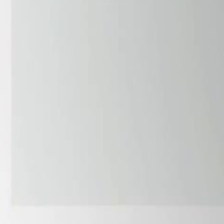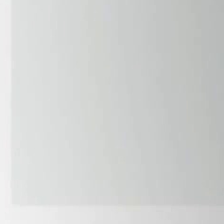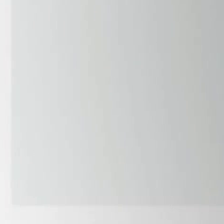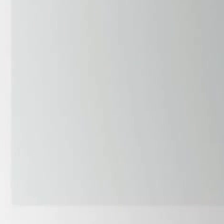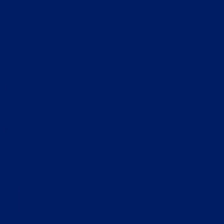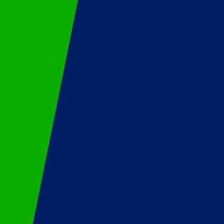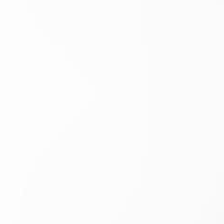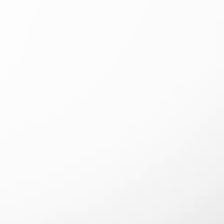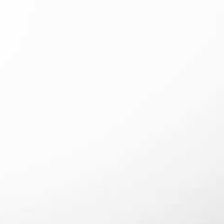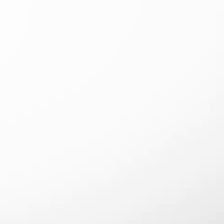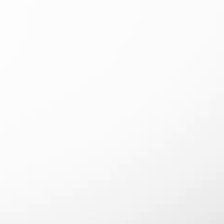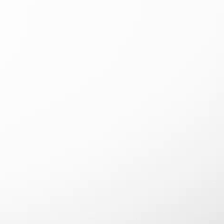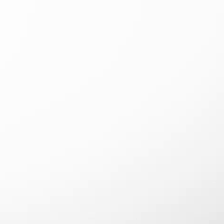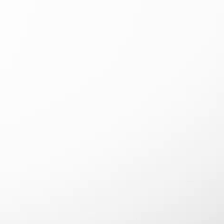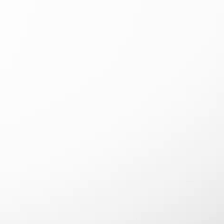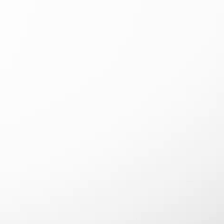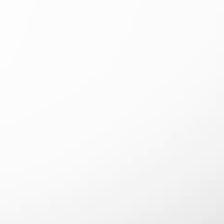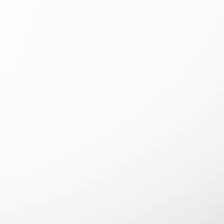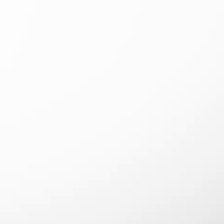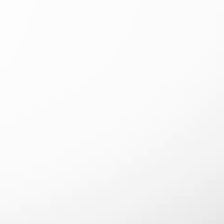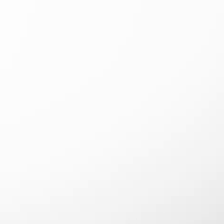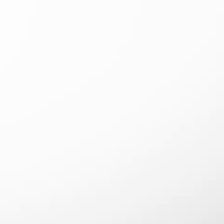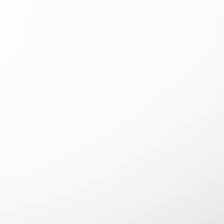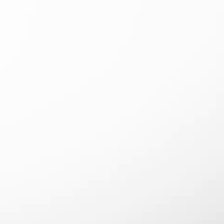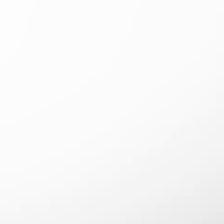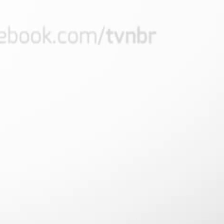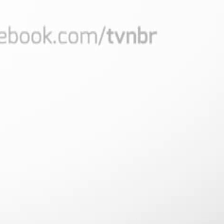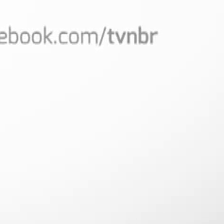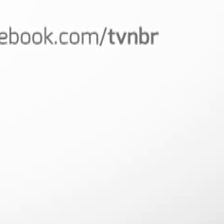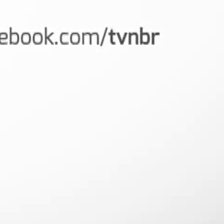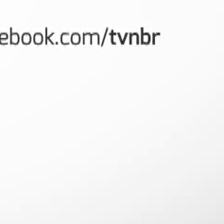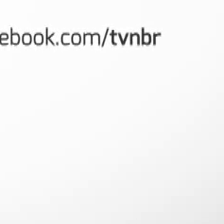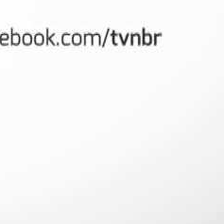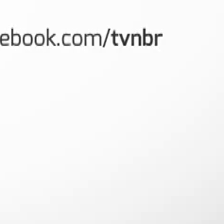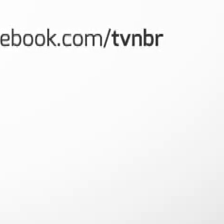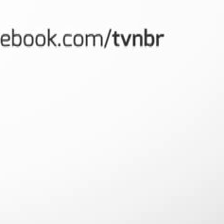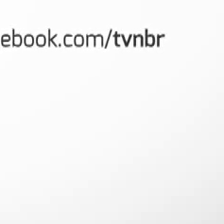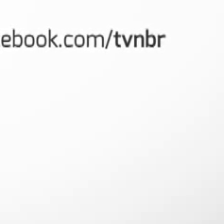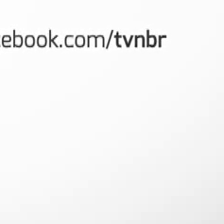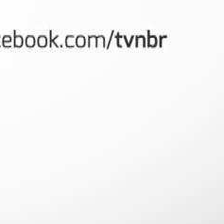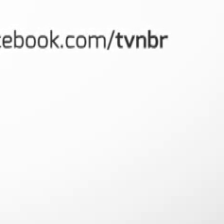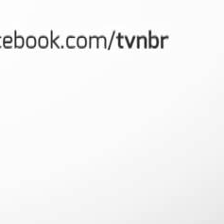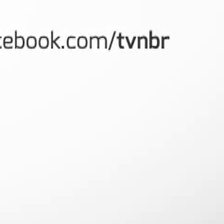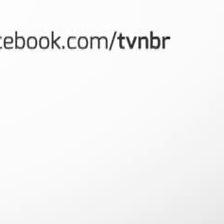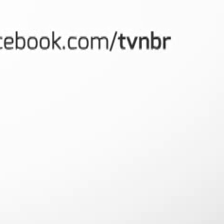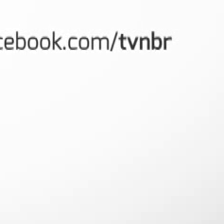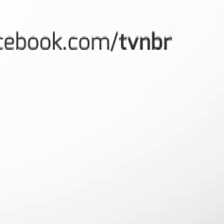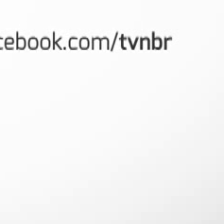sisfiesportal.mec.gov.br.